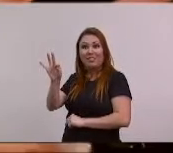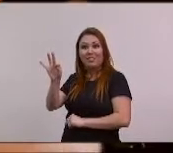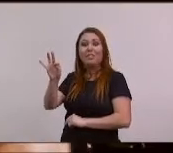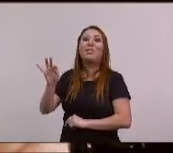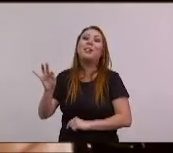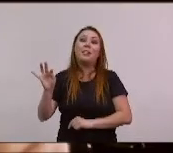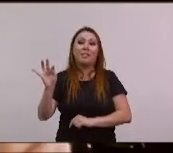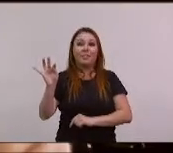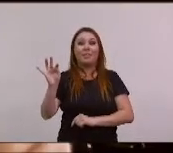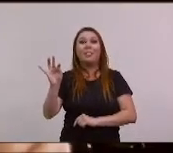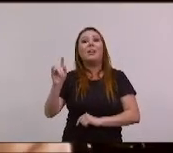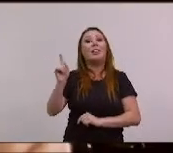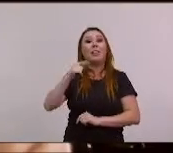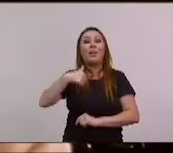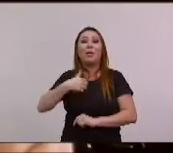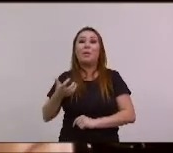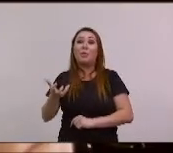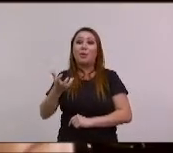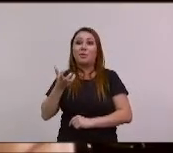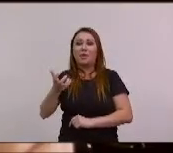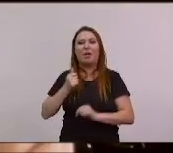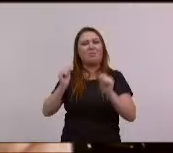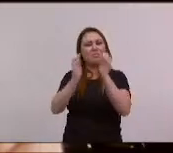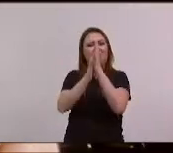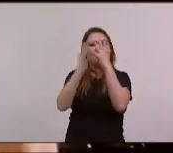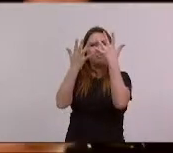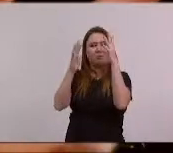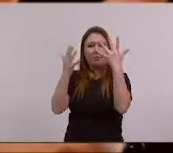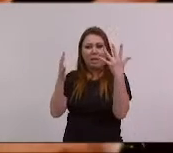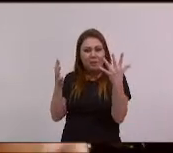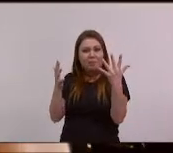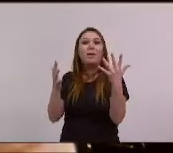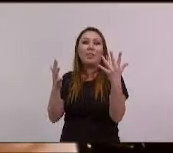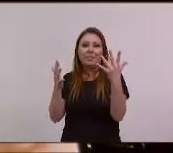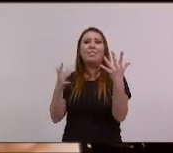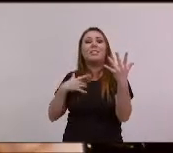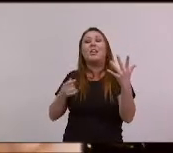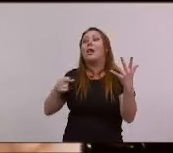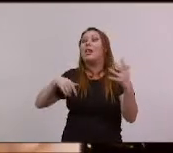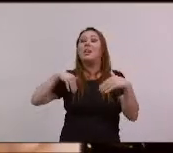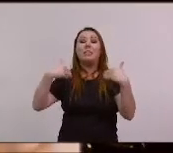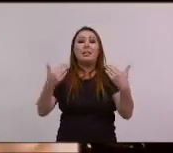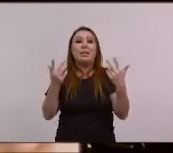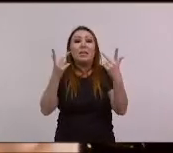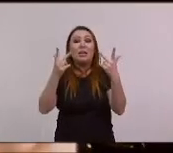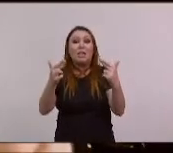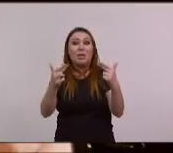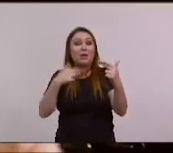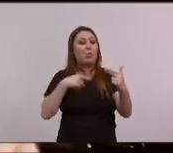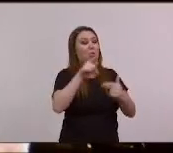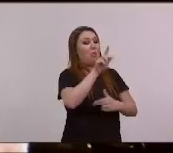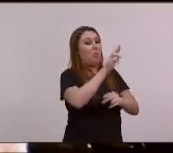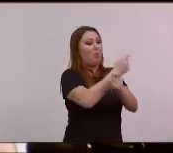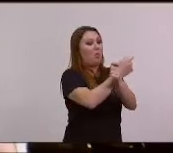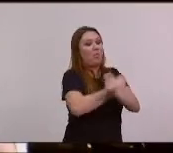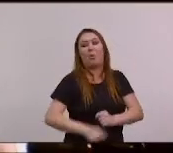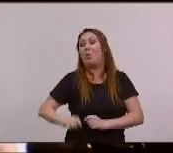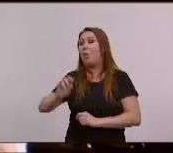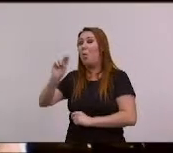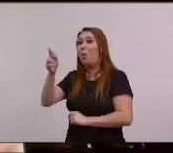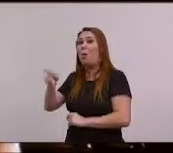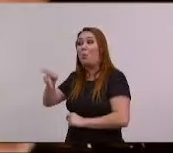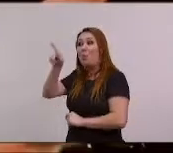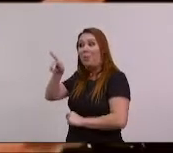num evento como esse eu quero me congratular, seja com a PUC, seja com a Universidade